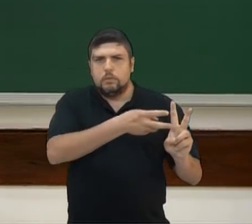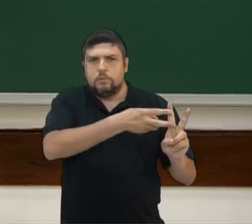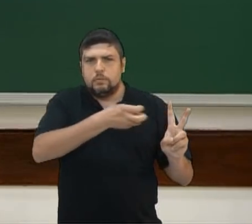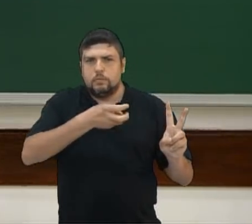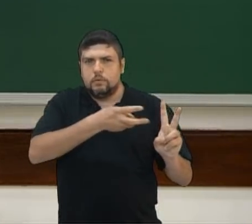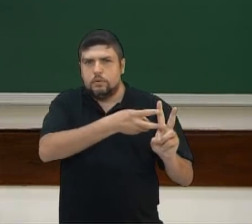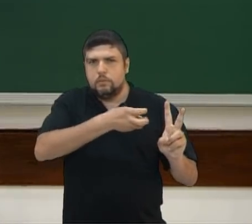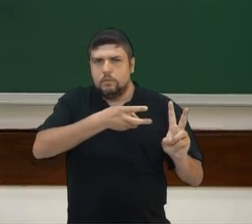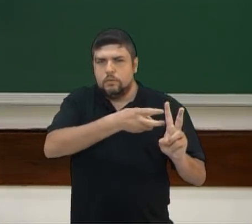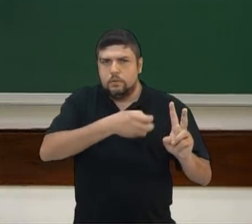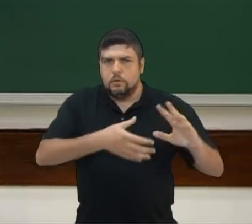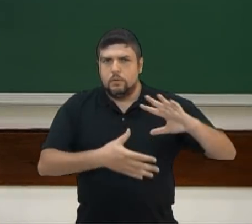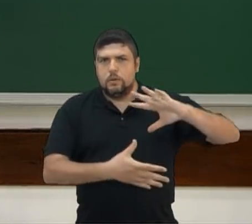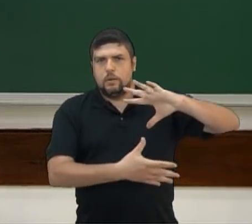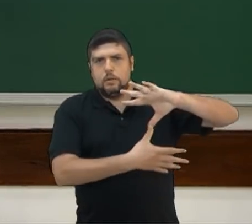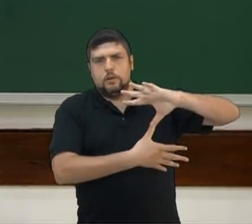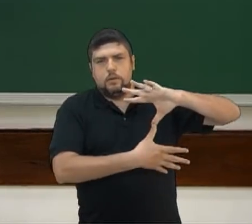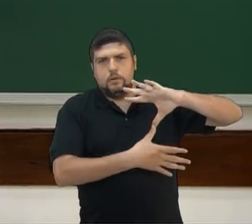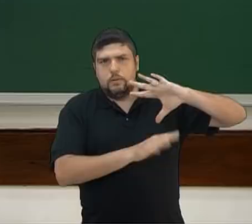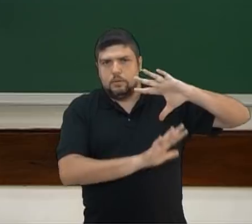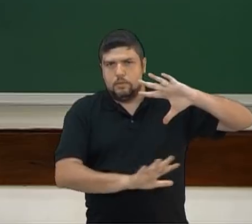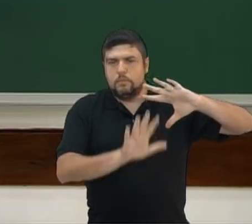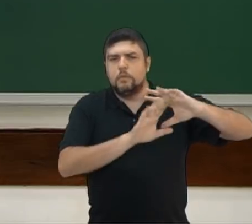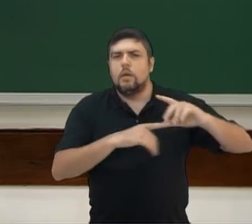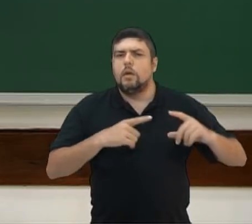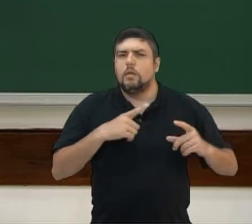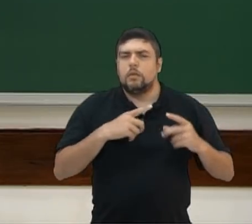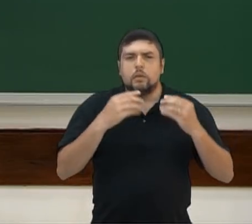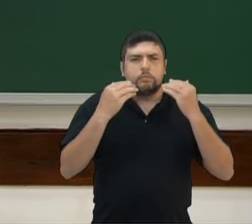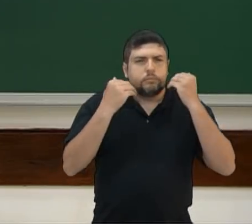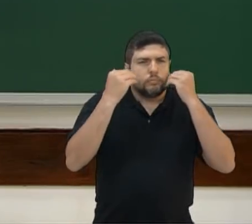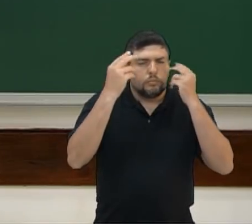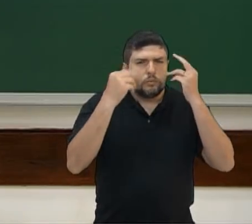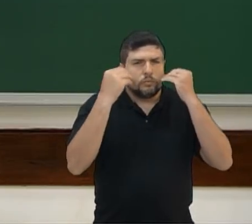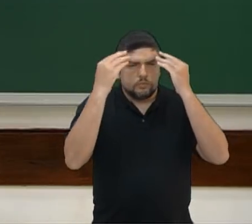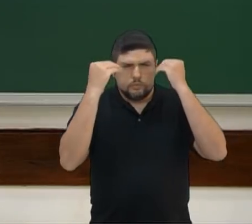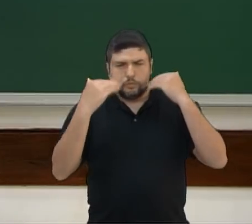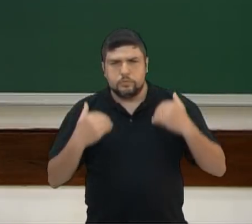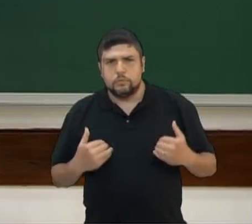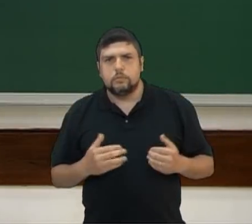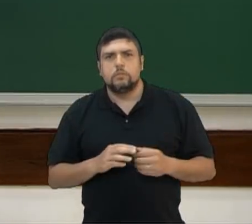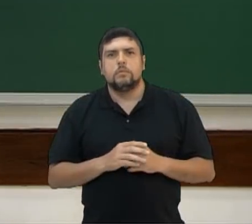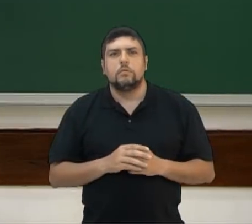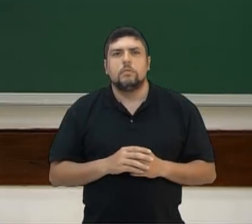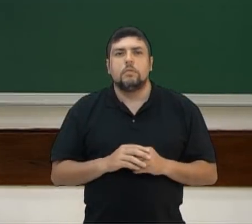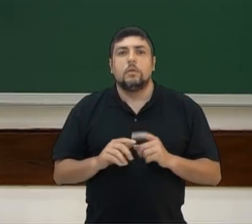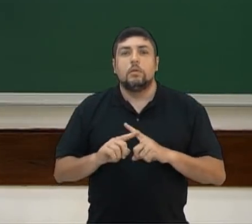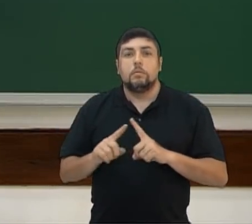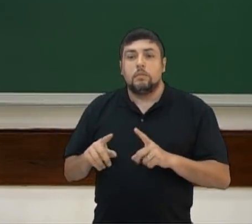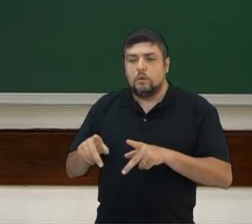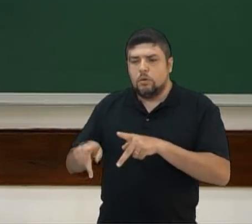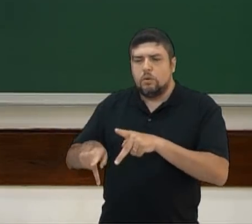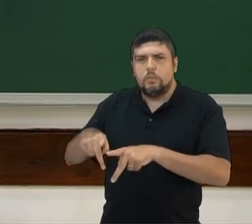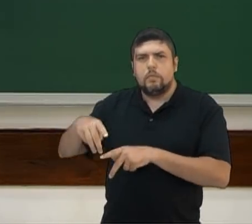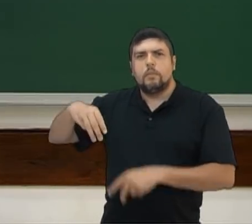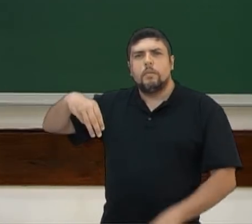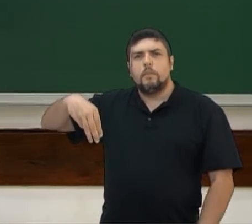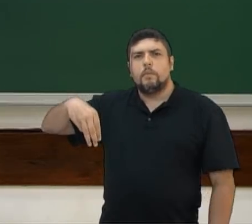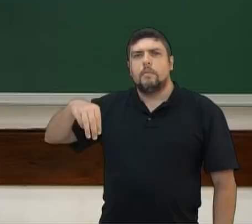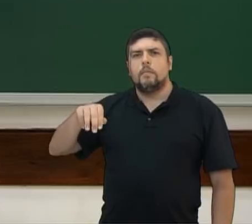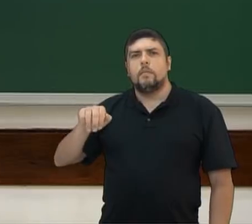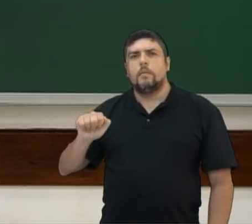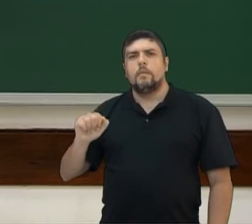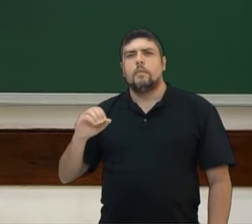indígenas das Américas. Mas a origem da tatuagem é o povo maori. Os maoris